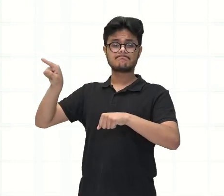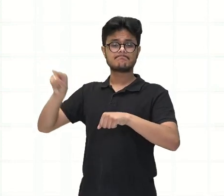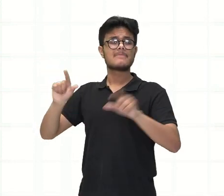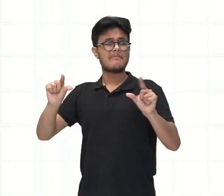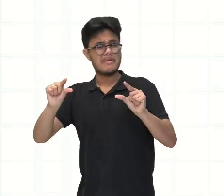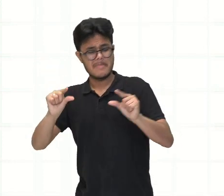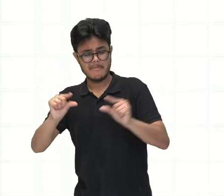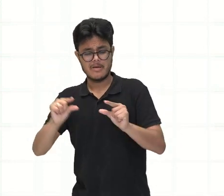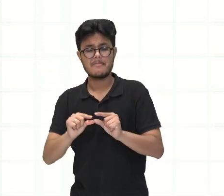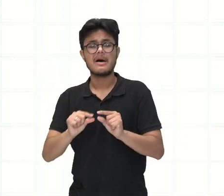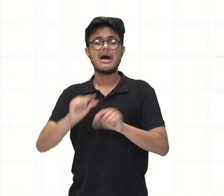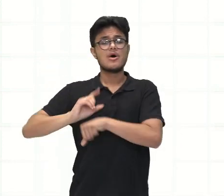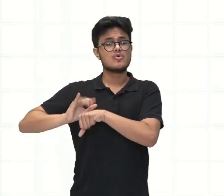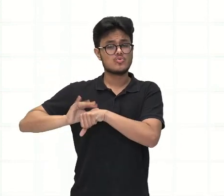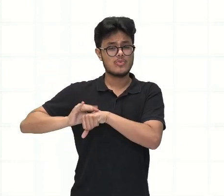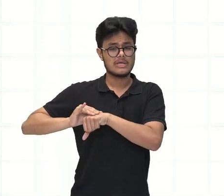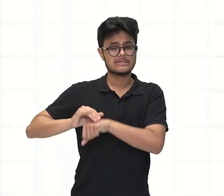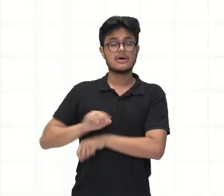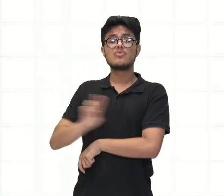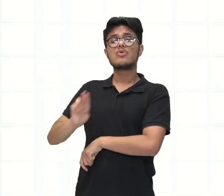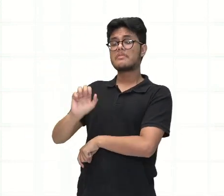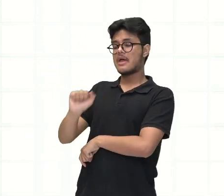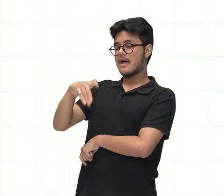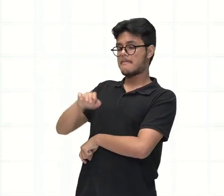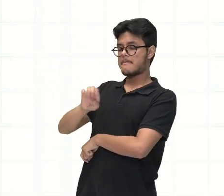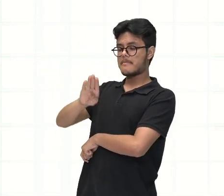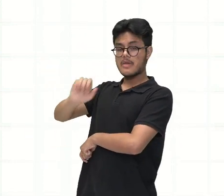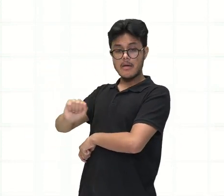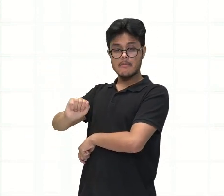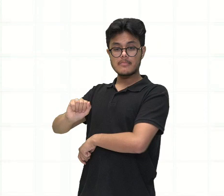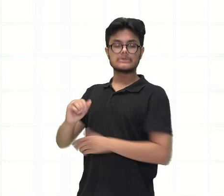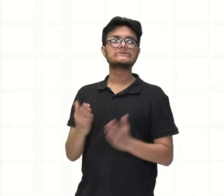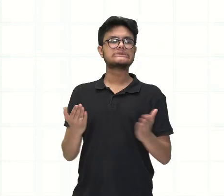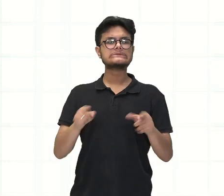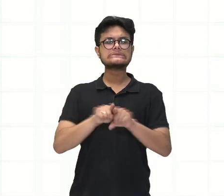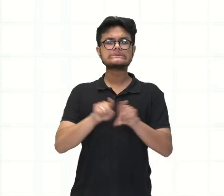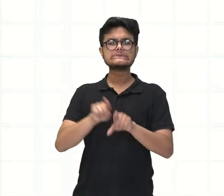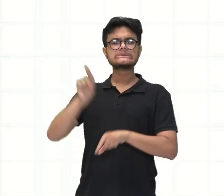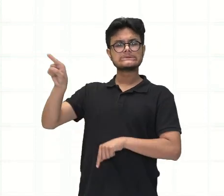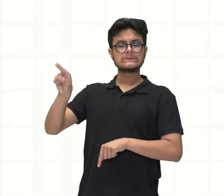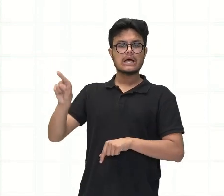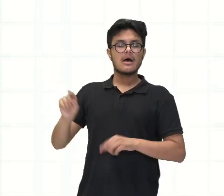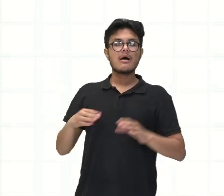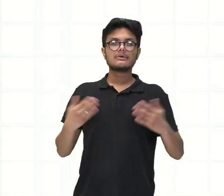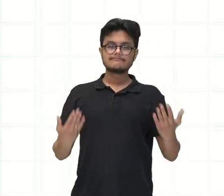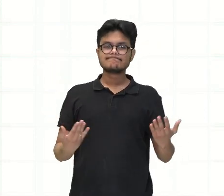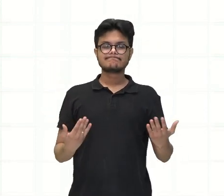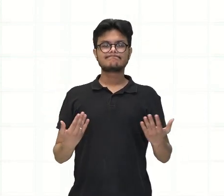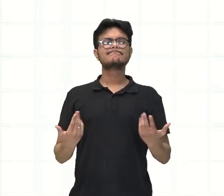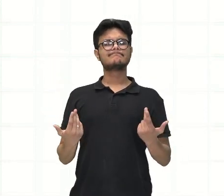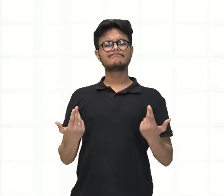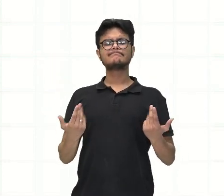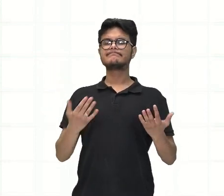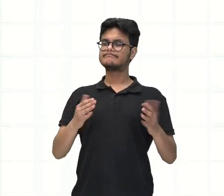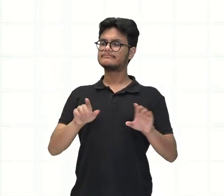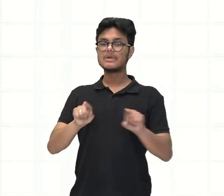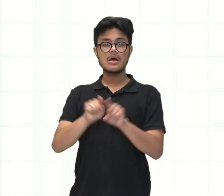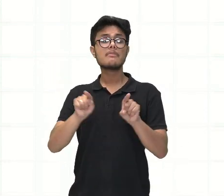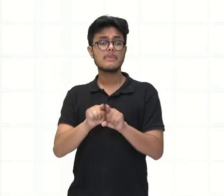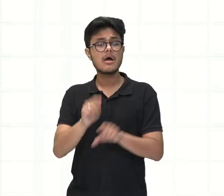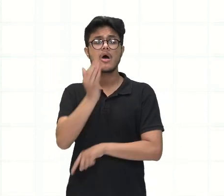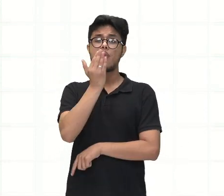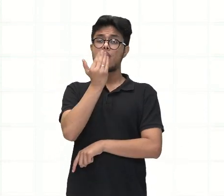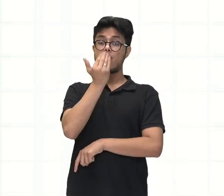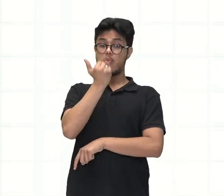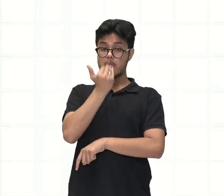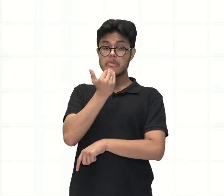do parasita ameba. Neste caso, também é do mesmo modo o consumo de